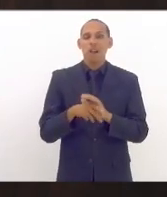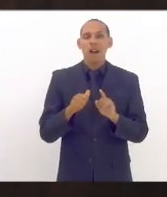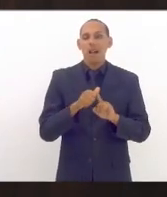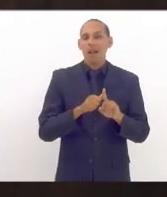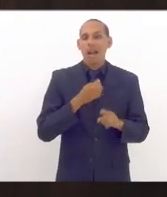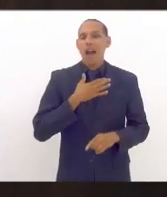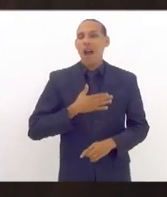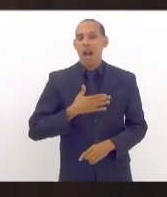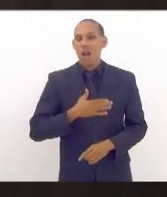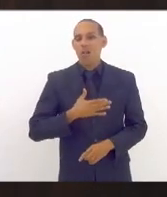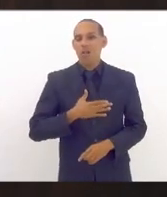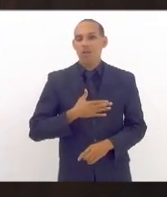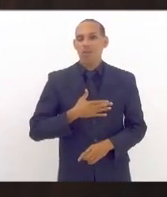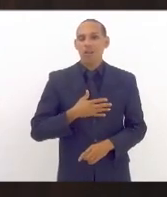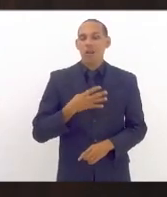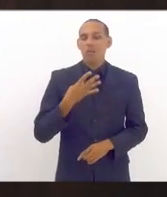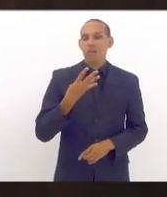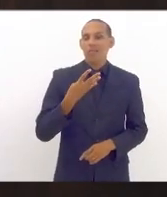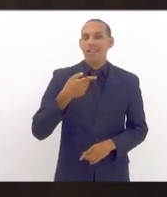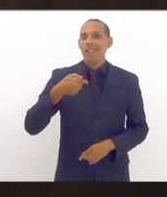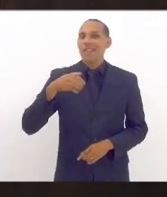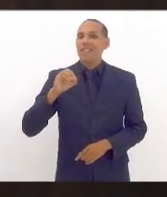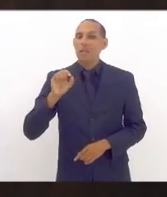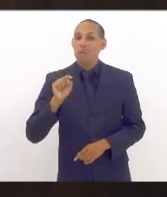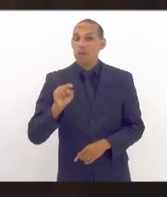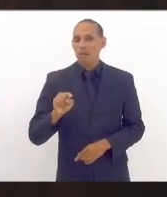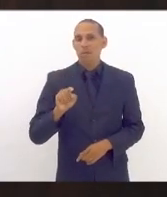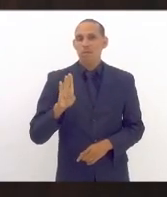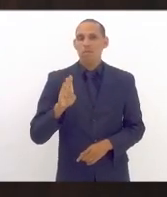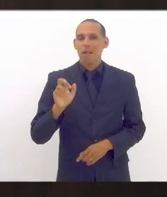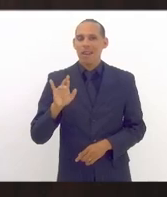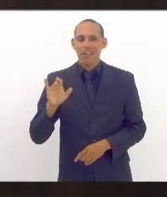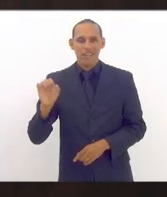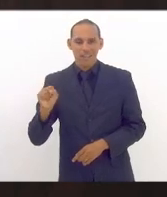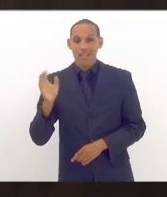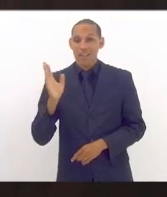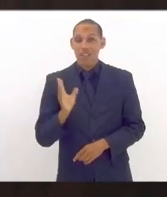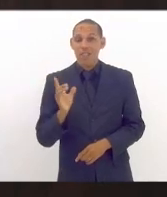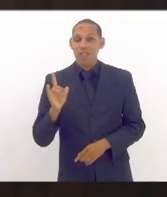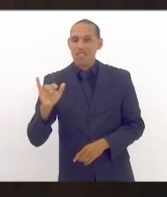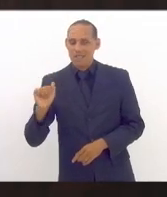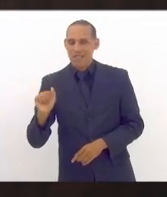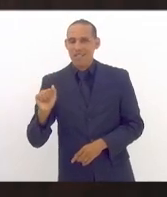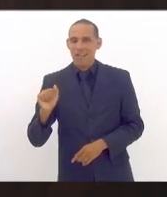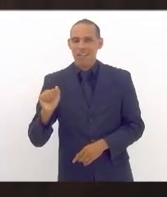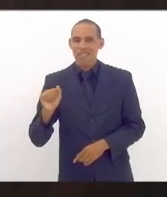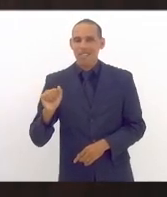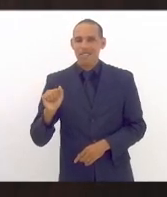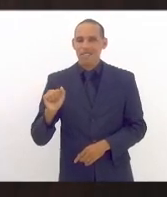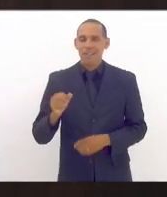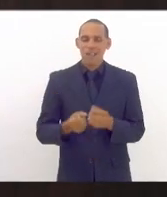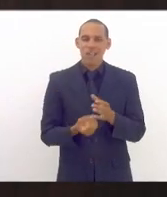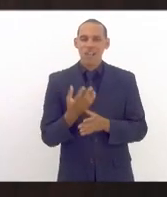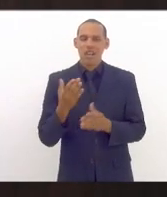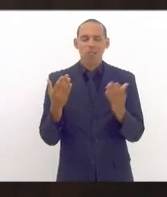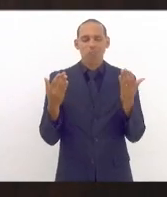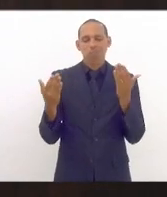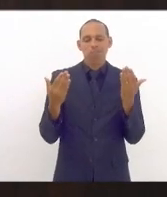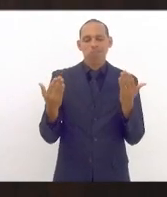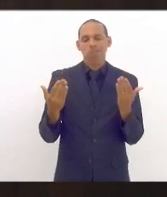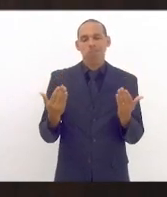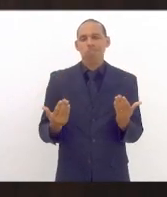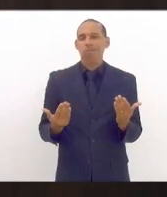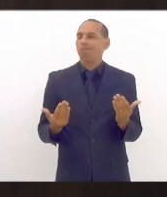já produziu a média de 470 mil Barris de dia mas já é gerar mas quando a gente faz o comparativo